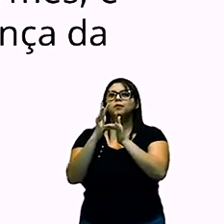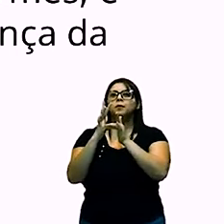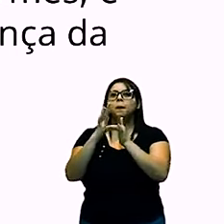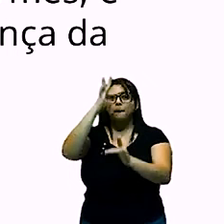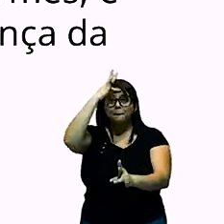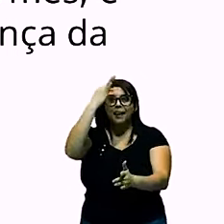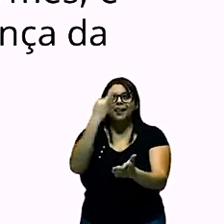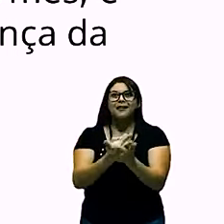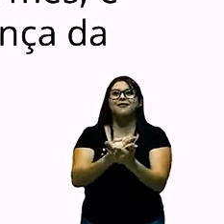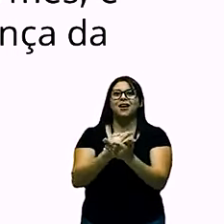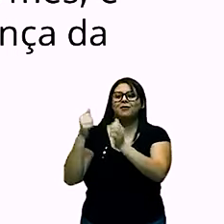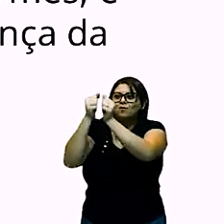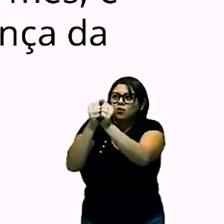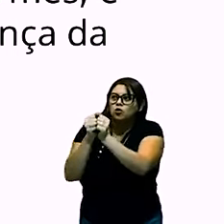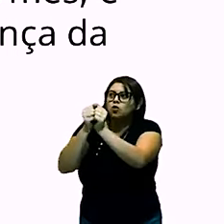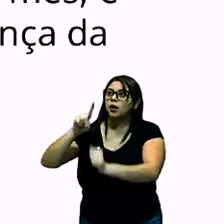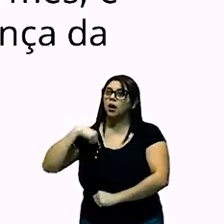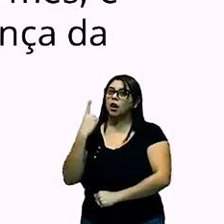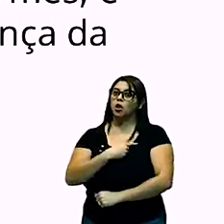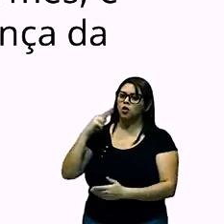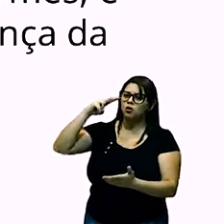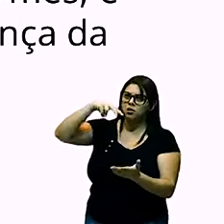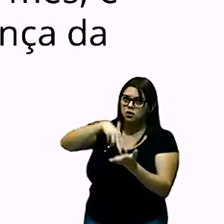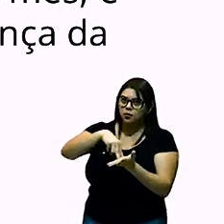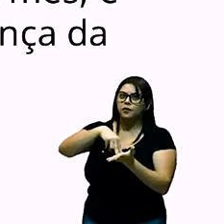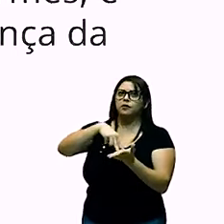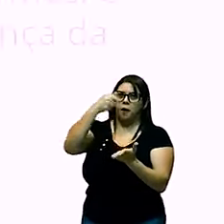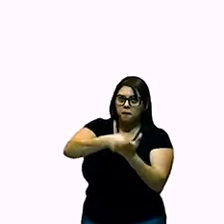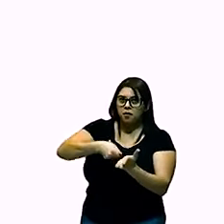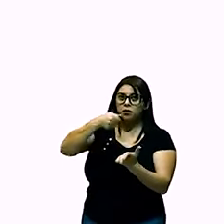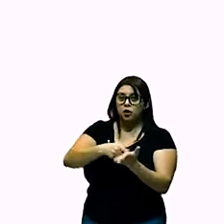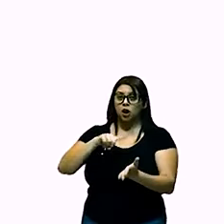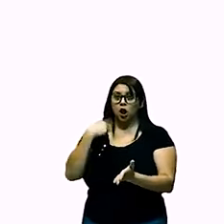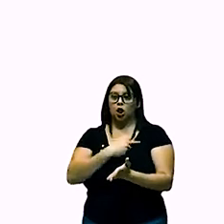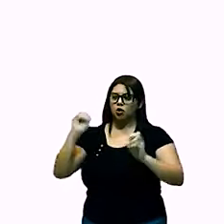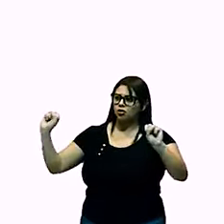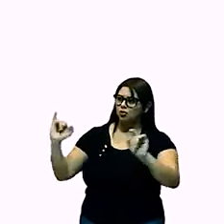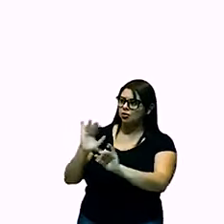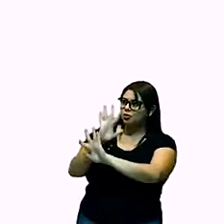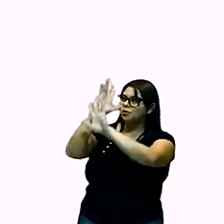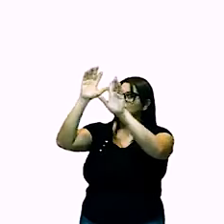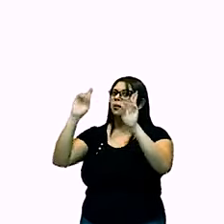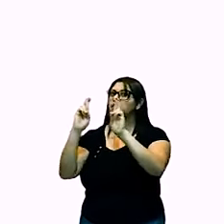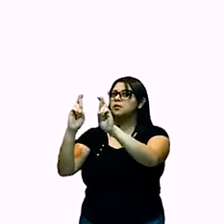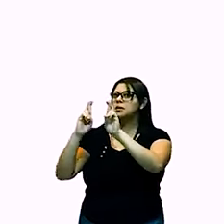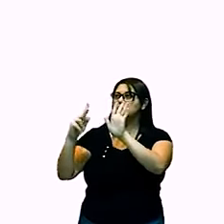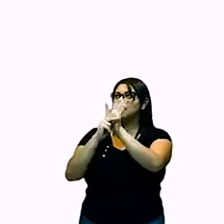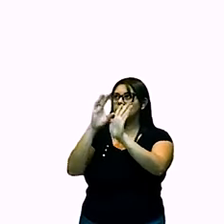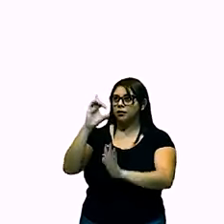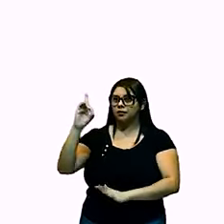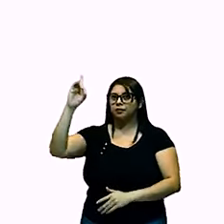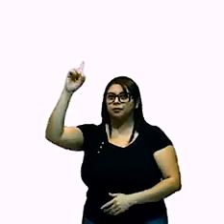esta graça a qual estamos firmes, e nos gloriamos na esperança da glória de Deus. Paulo, escrevendo ainda aos